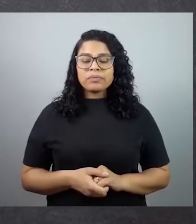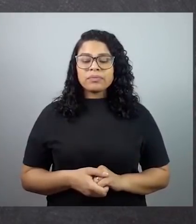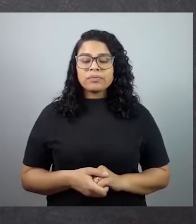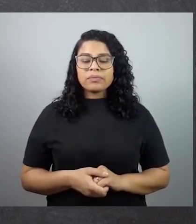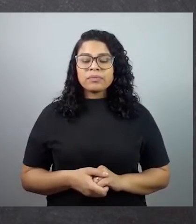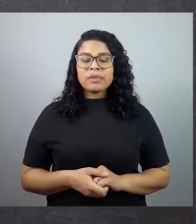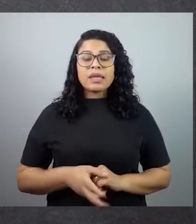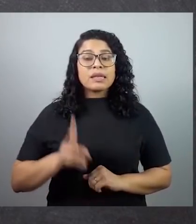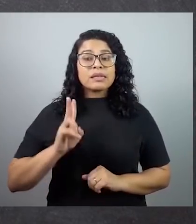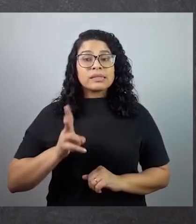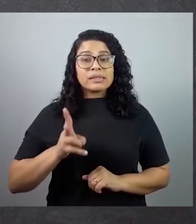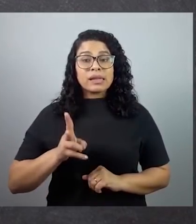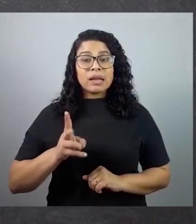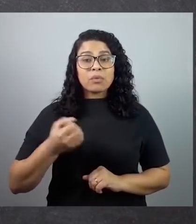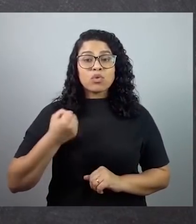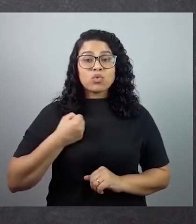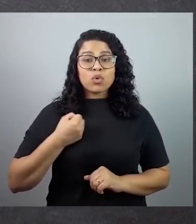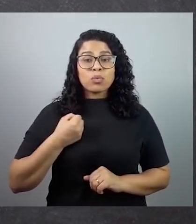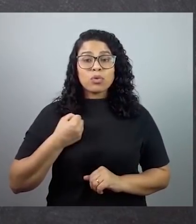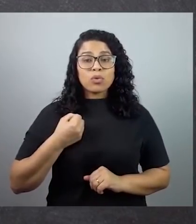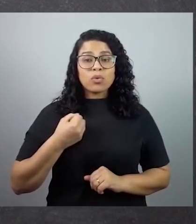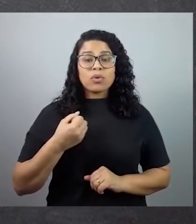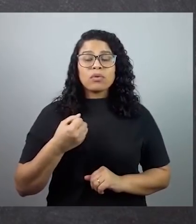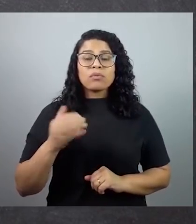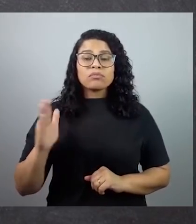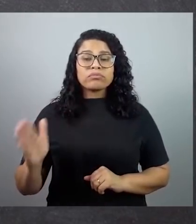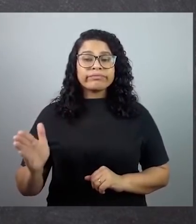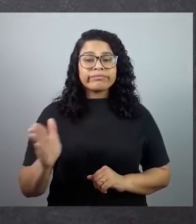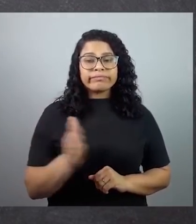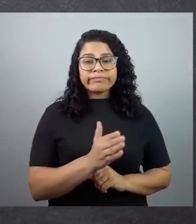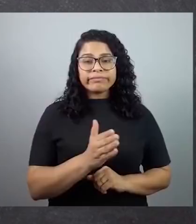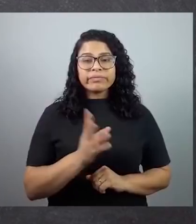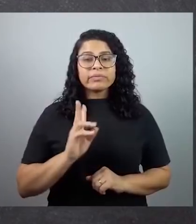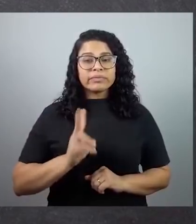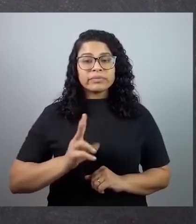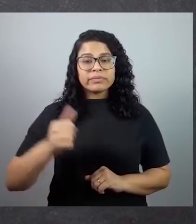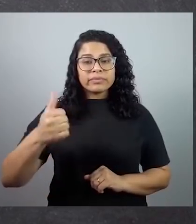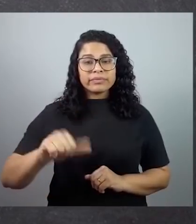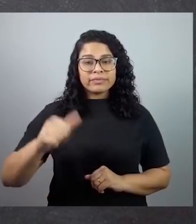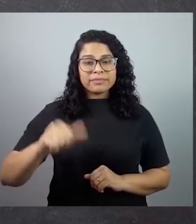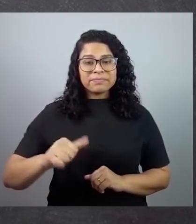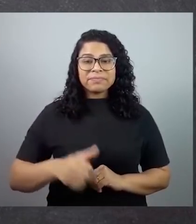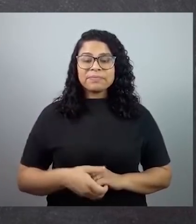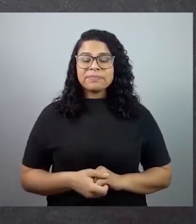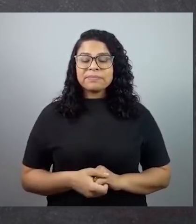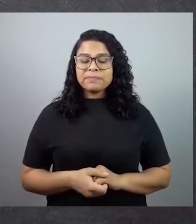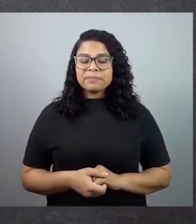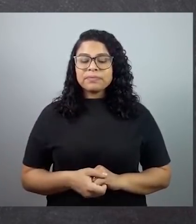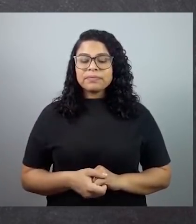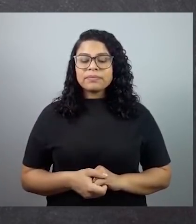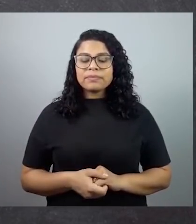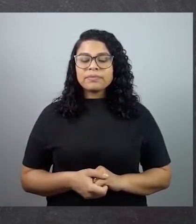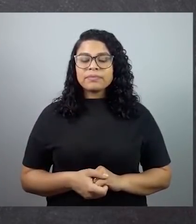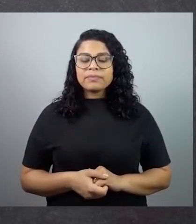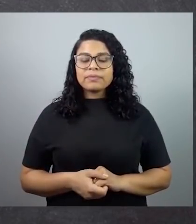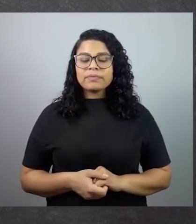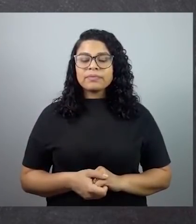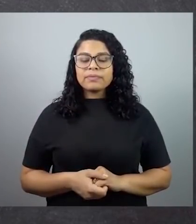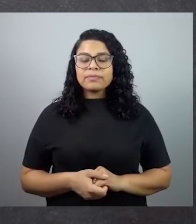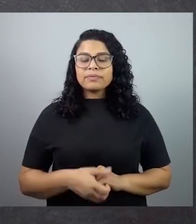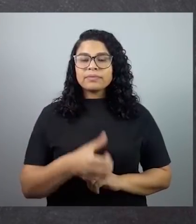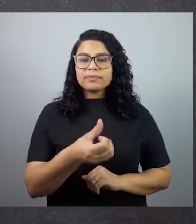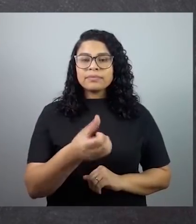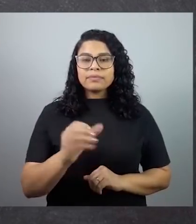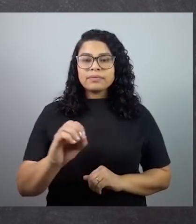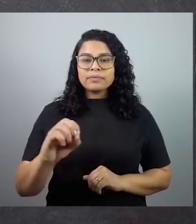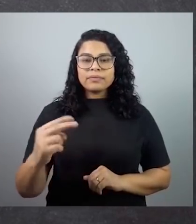Sempre nós vamos analisar tudo da direita para a esquerda. Então, nós começamos com